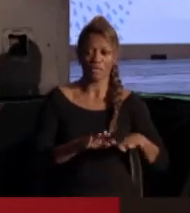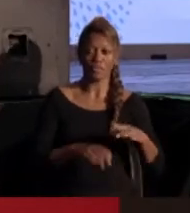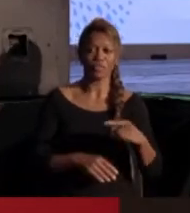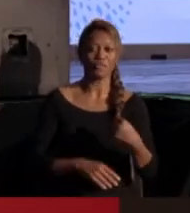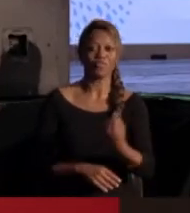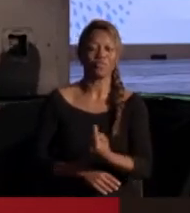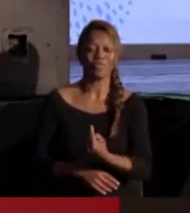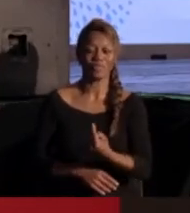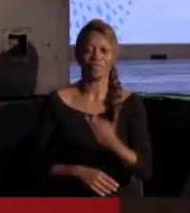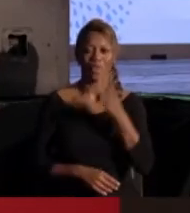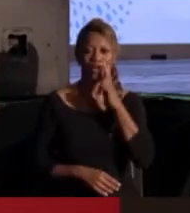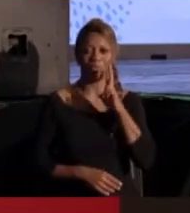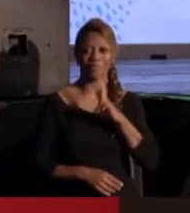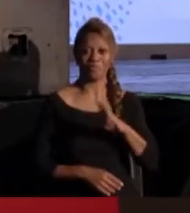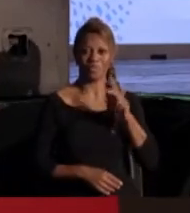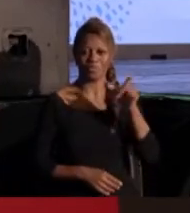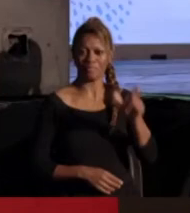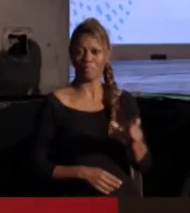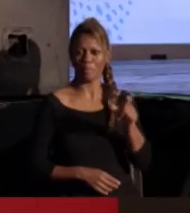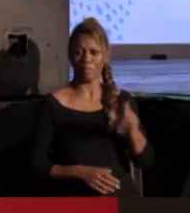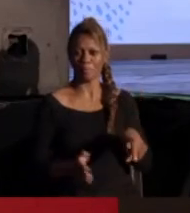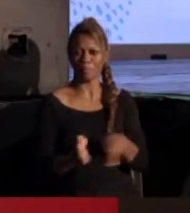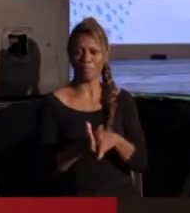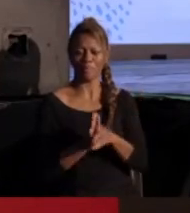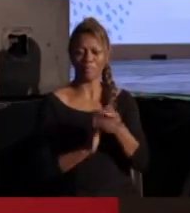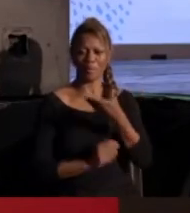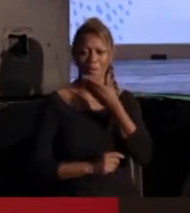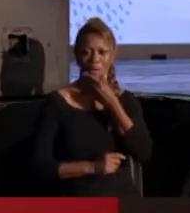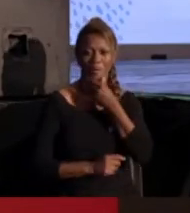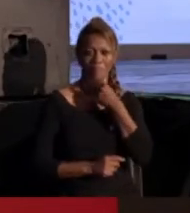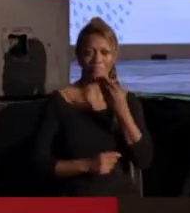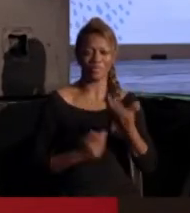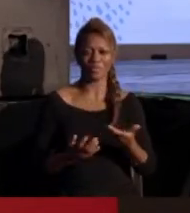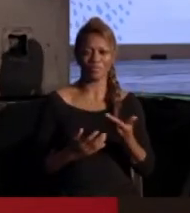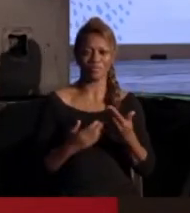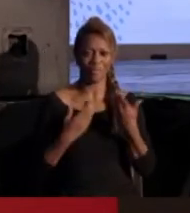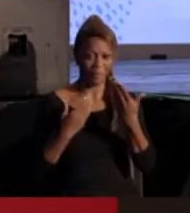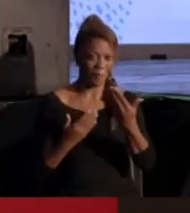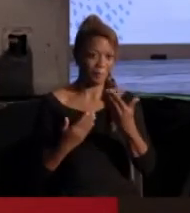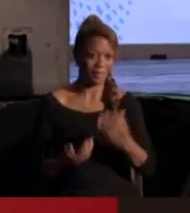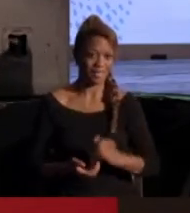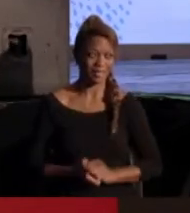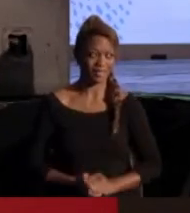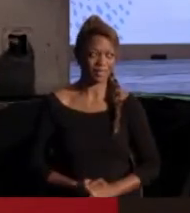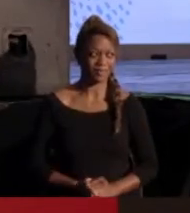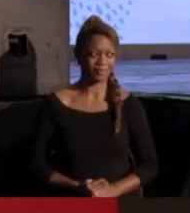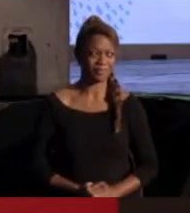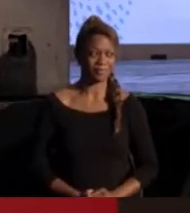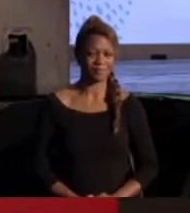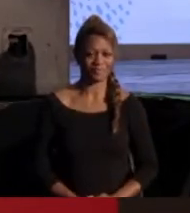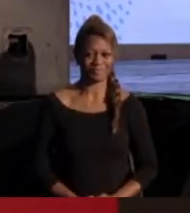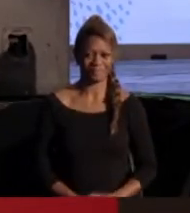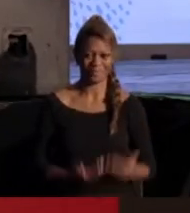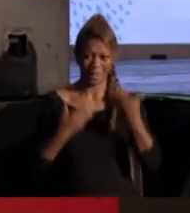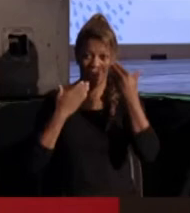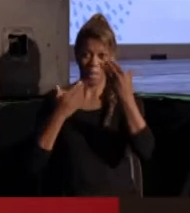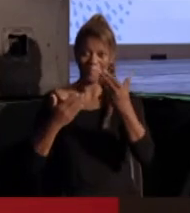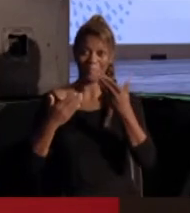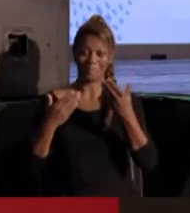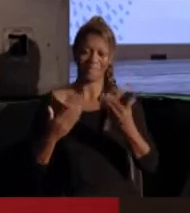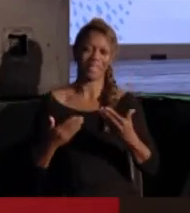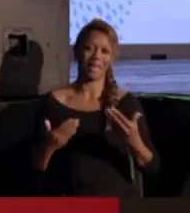a cavidade bucal dos homens, né? E dizer, então, muito obrigado. Merci beaucoup, thank you, muchas